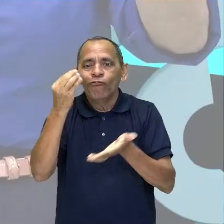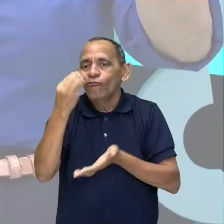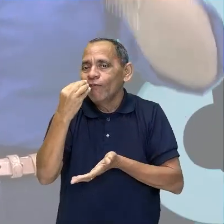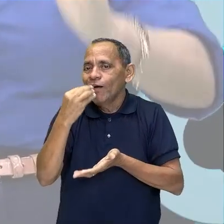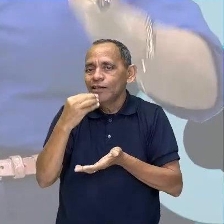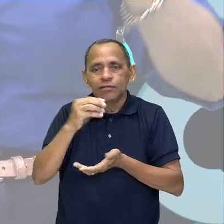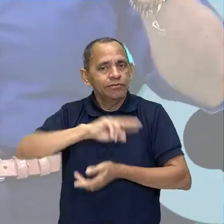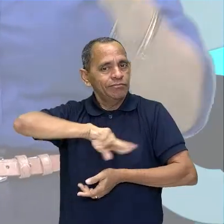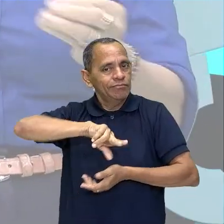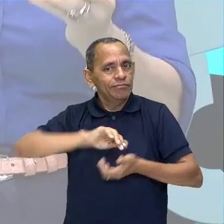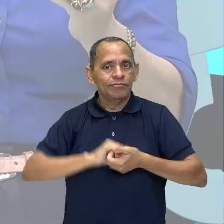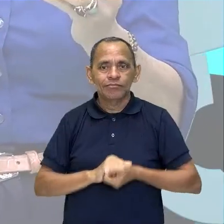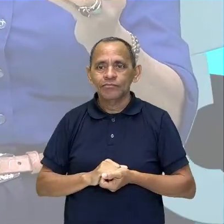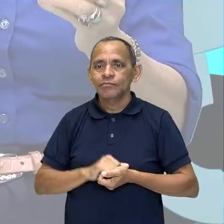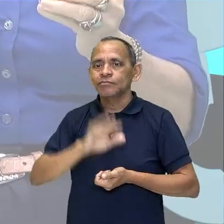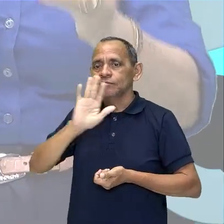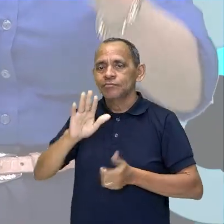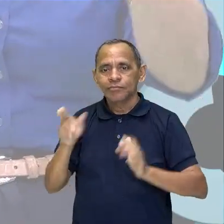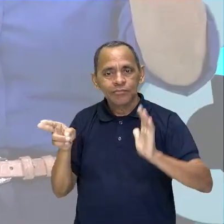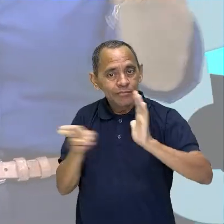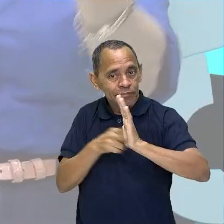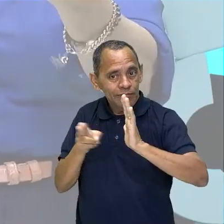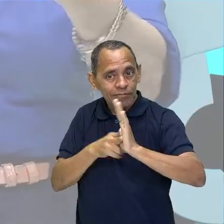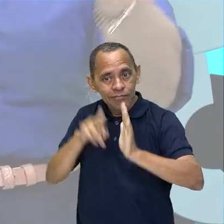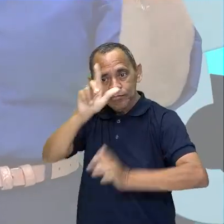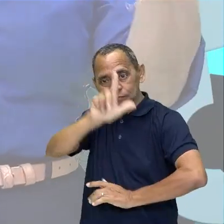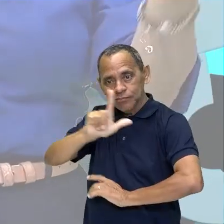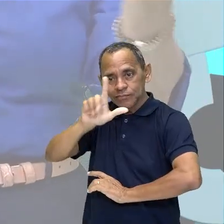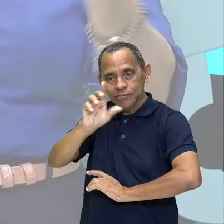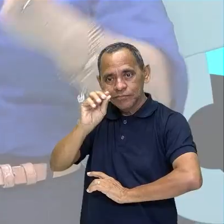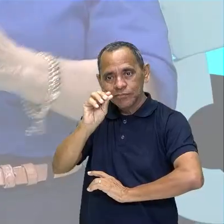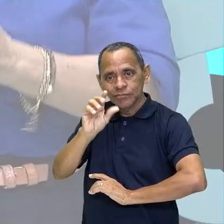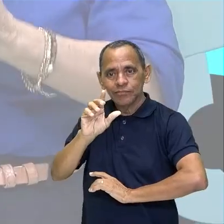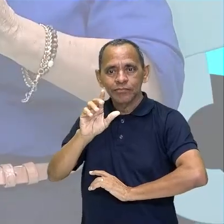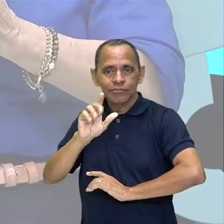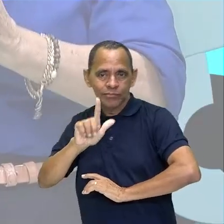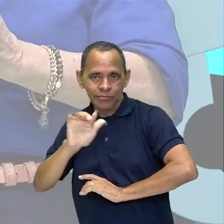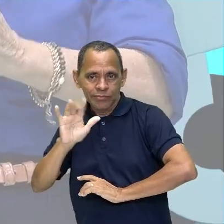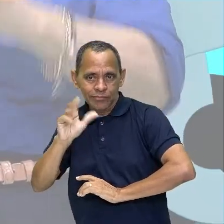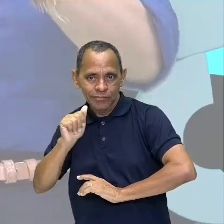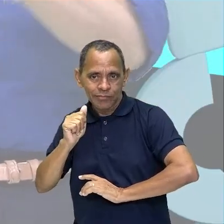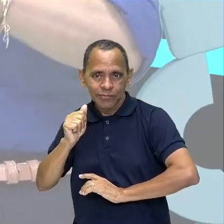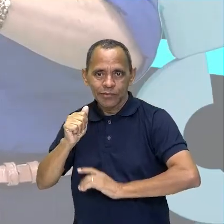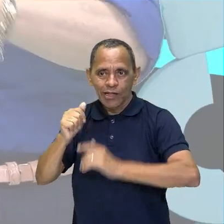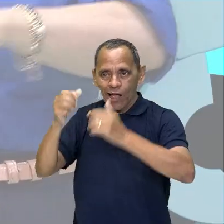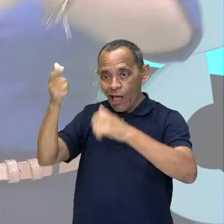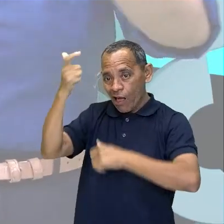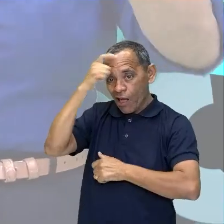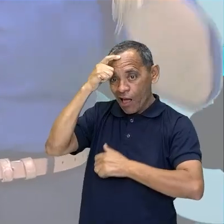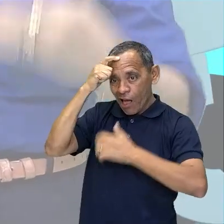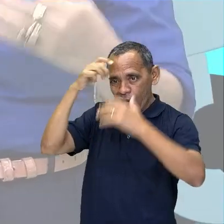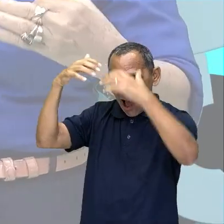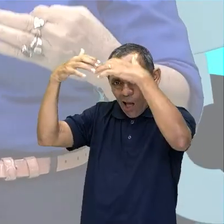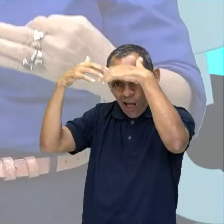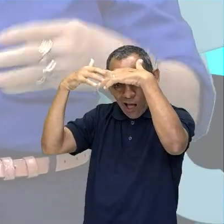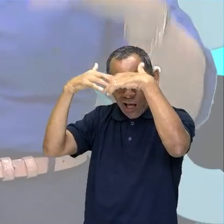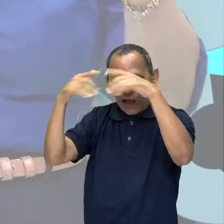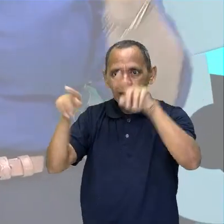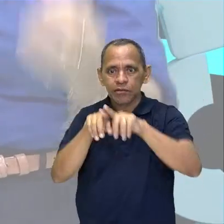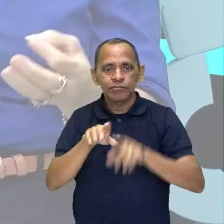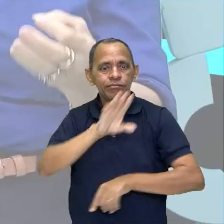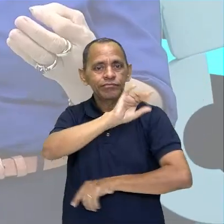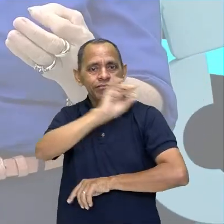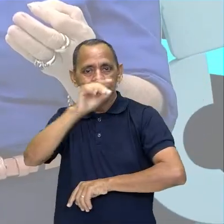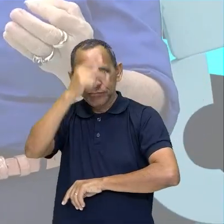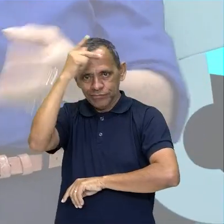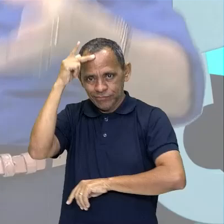São a própria lógica do nosso tempo, desse tempo da pós-modernidade, em que cada sujeito,